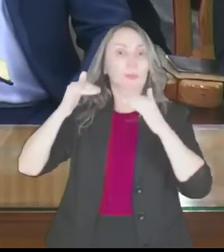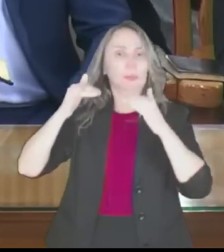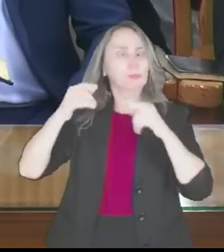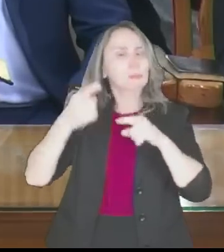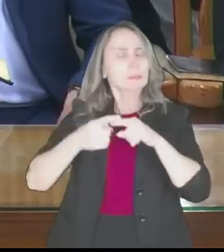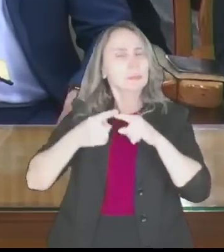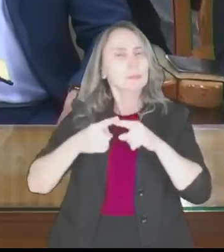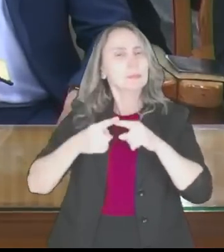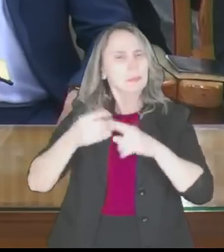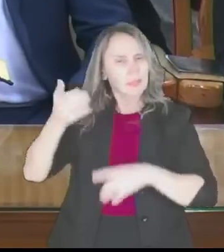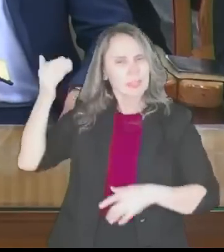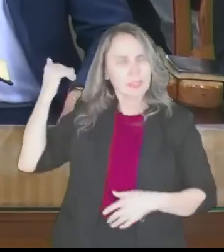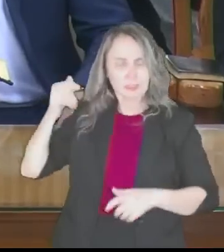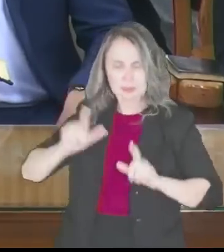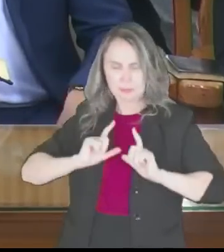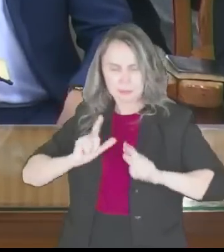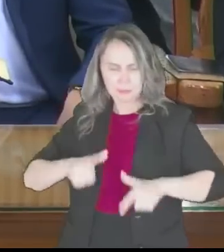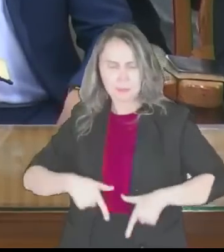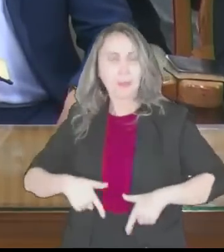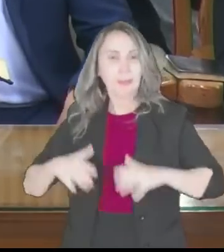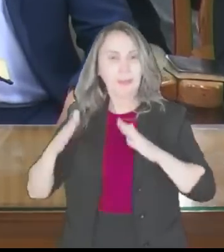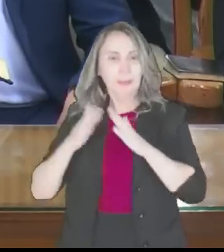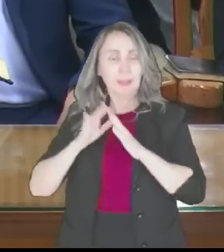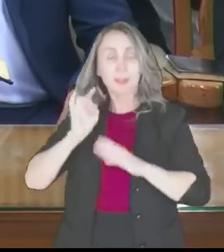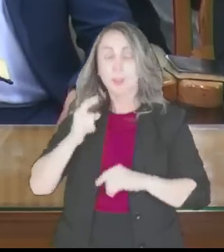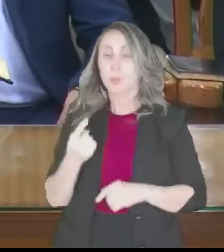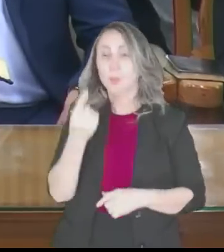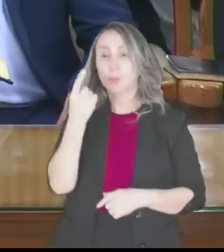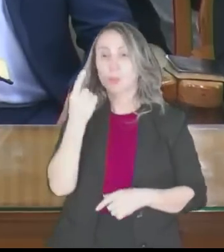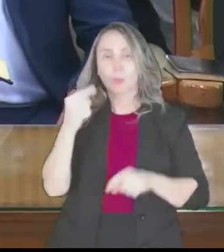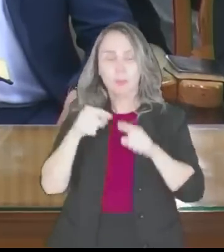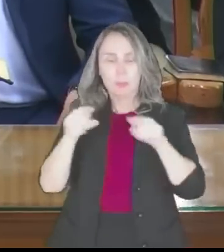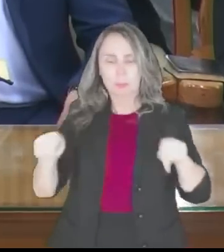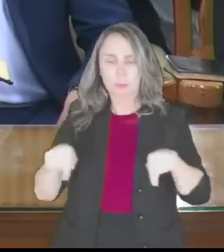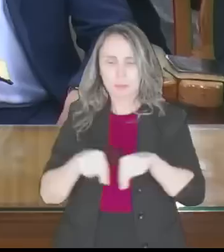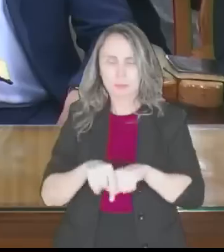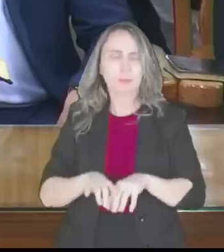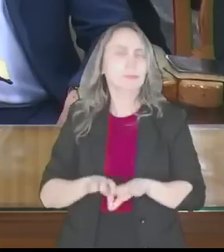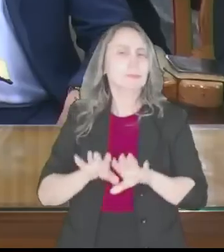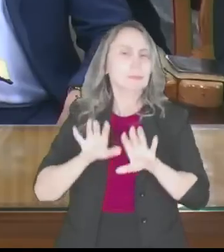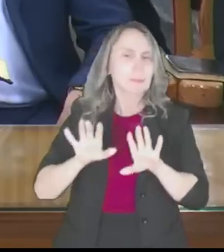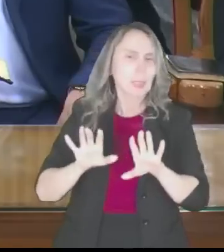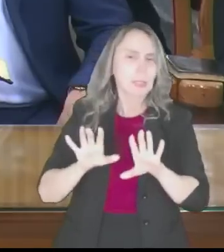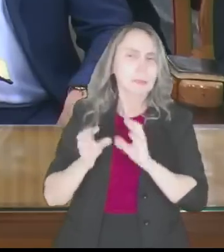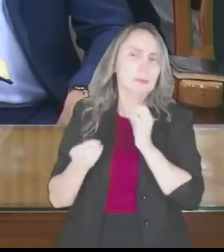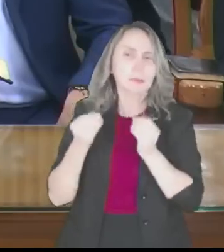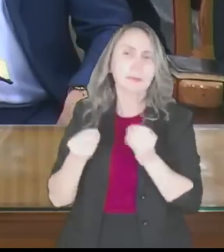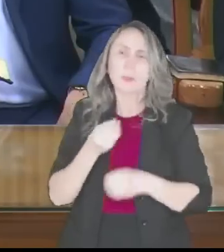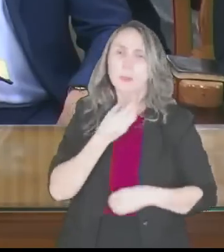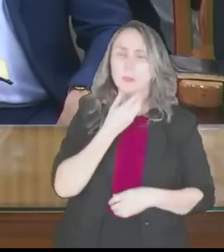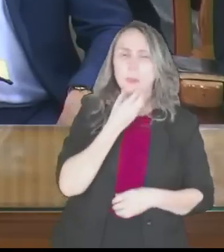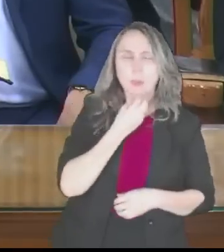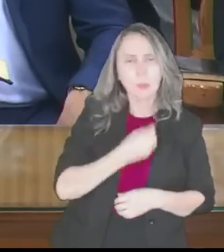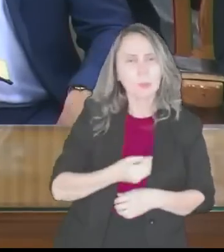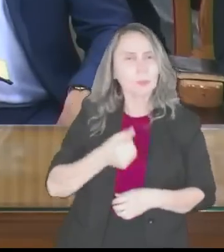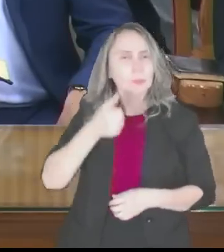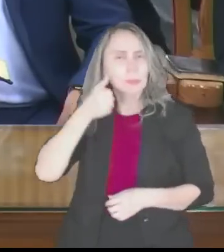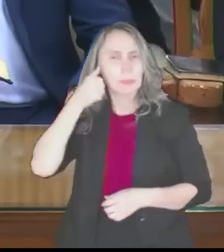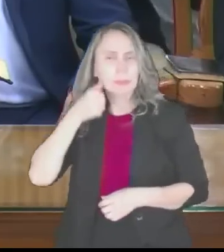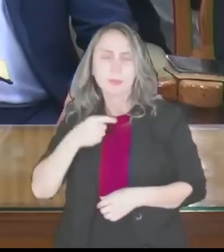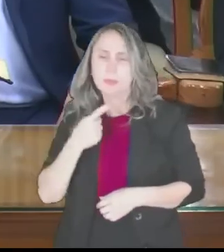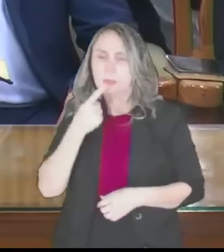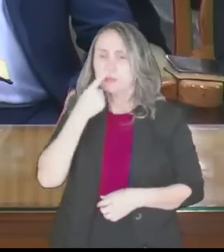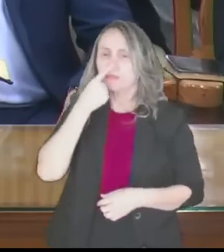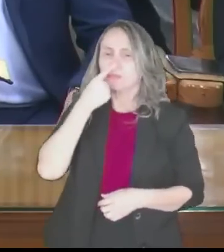só. Pastor, e a intimidade do casal? Onde era feito? A Bíblia diz que as famílias